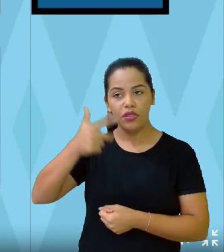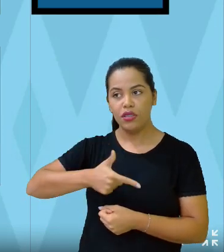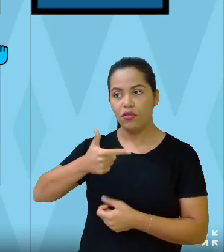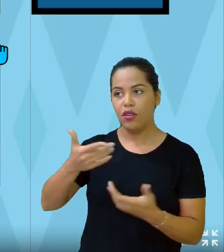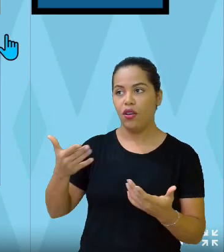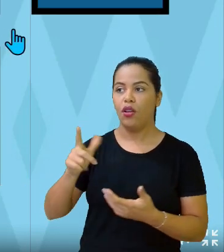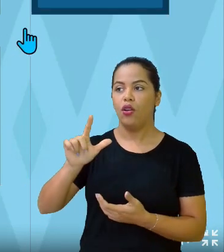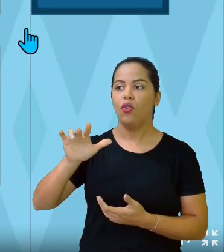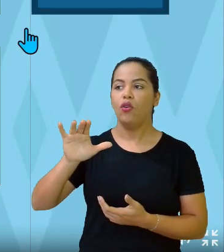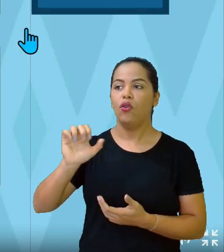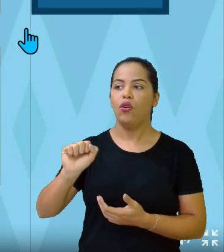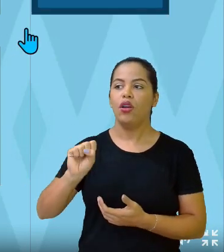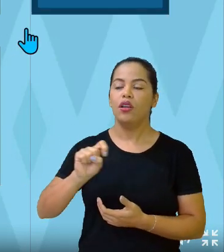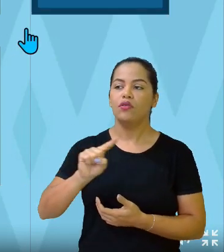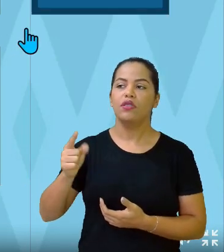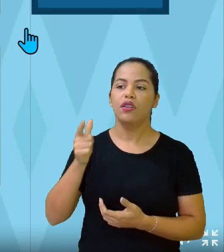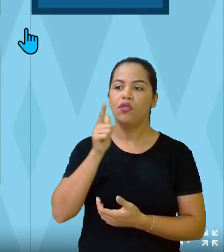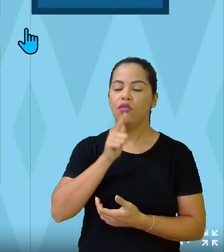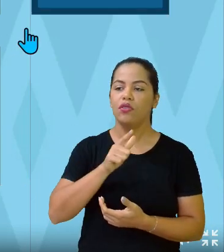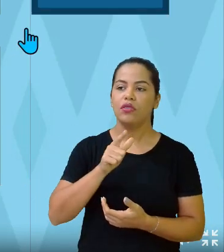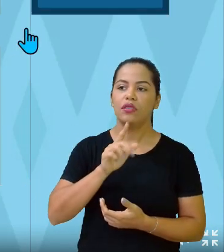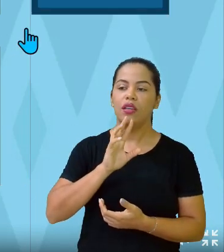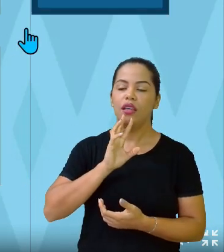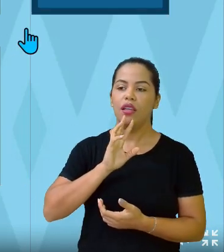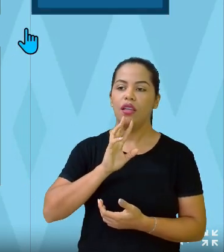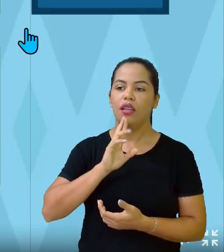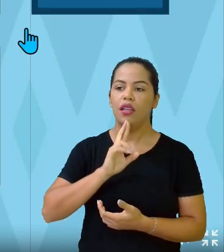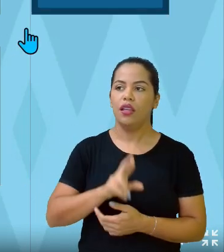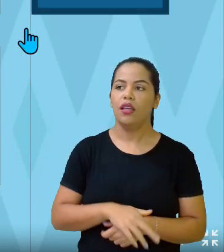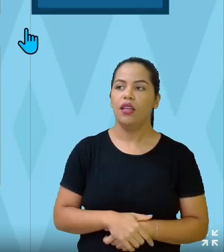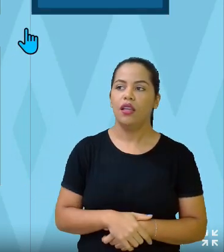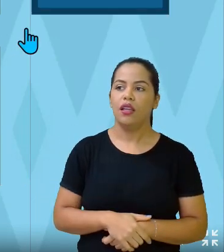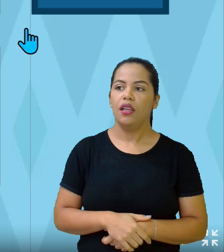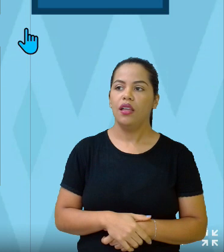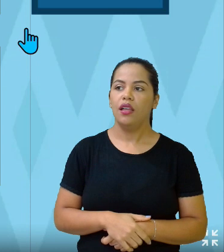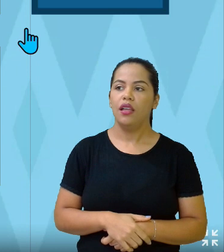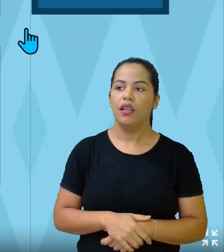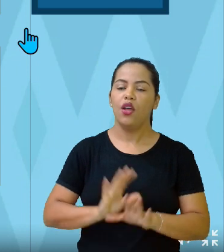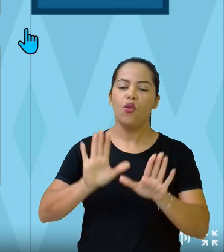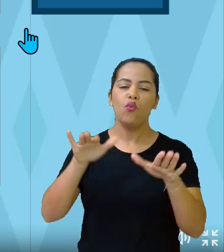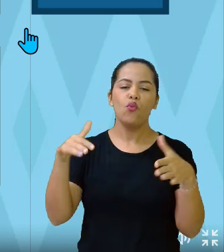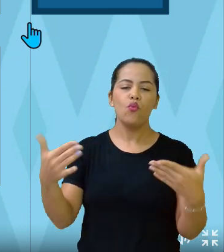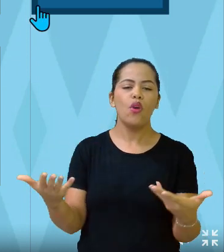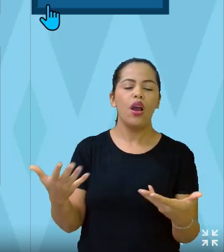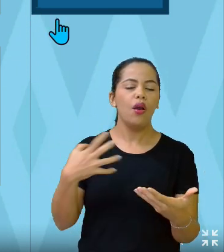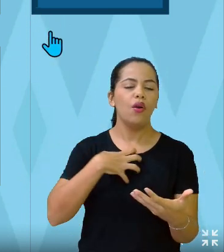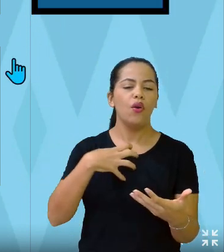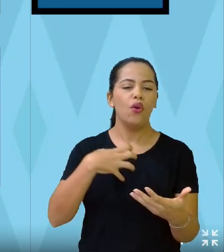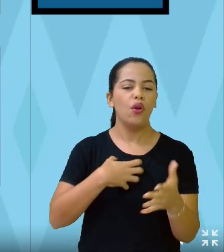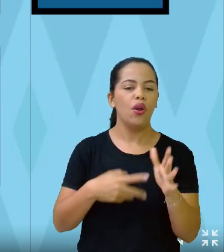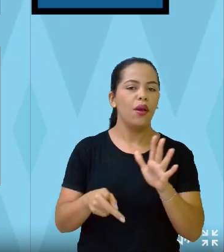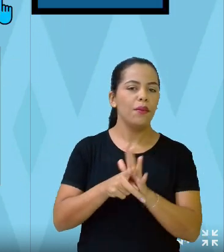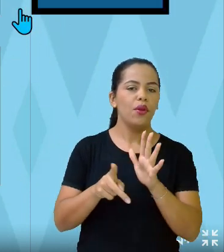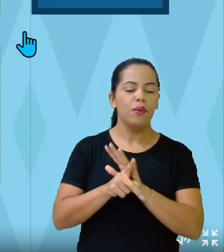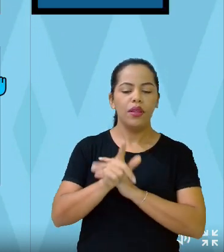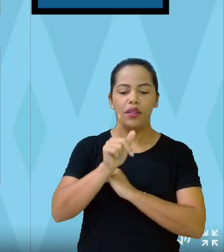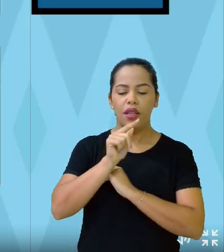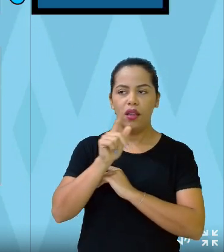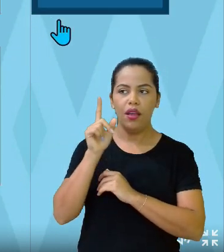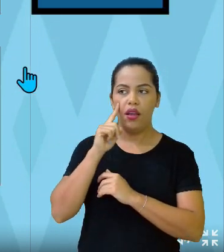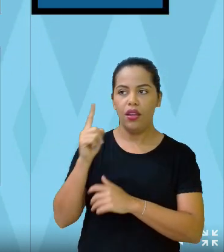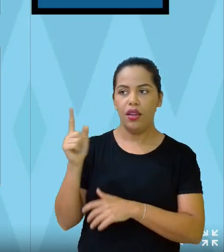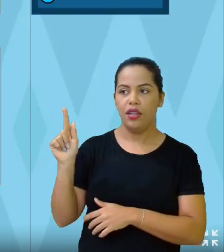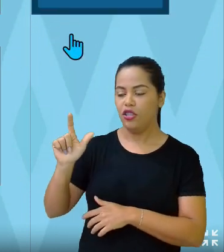aí se você consegue me responder. Qual o estado físico da geleira? É o sólido, é o líquido ou é o gasoso?